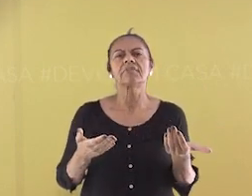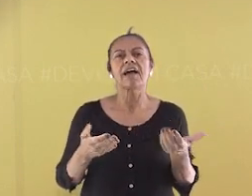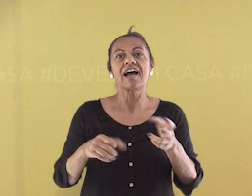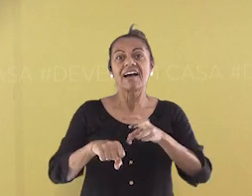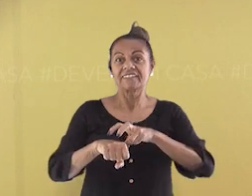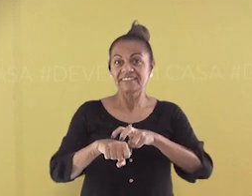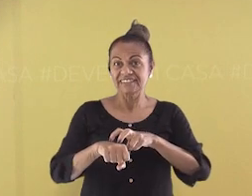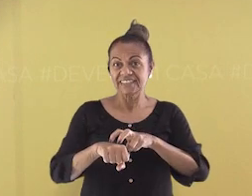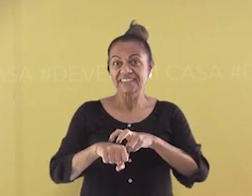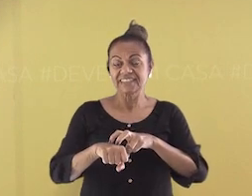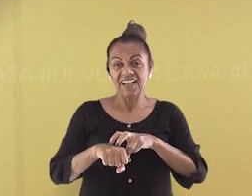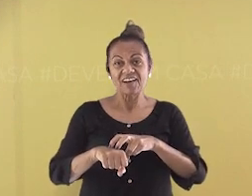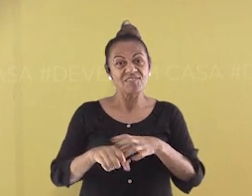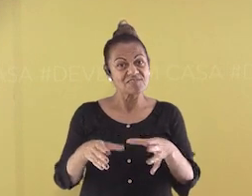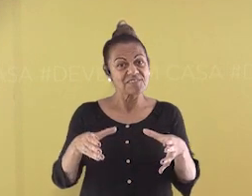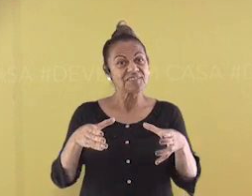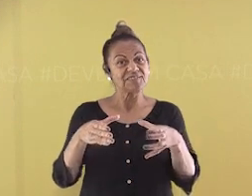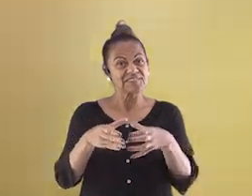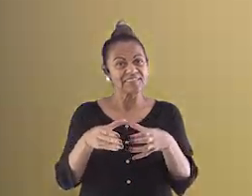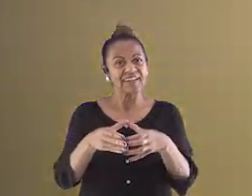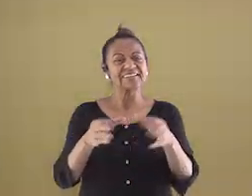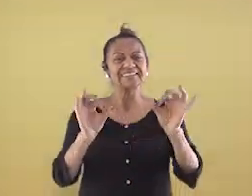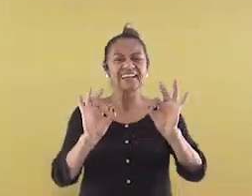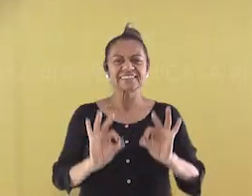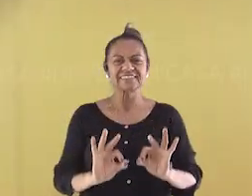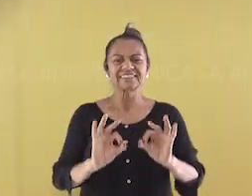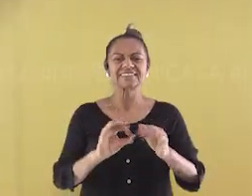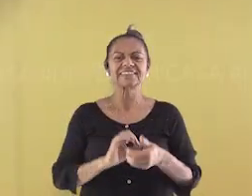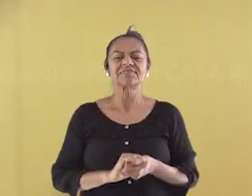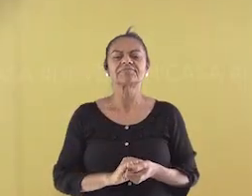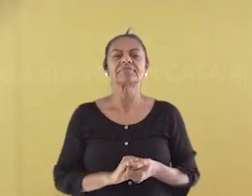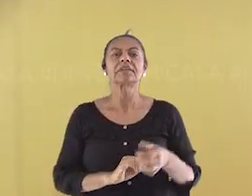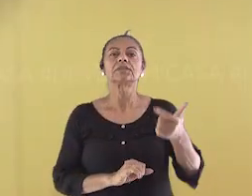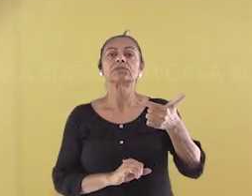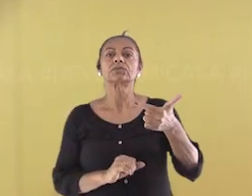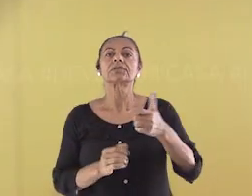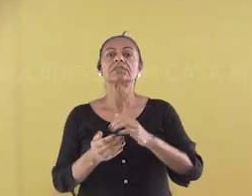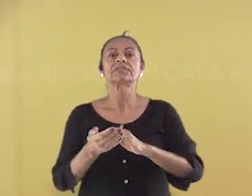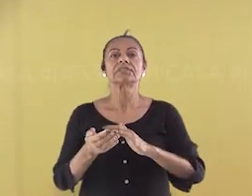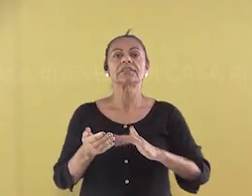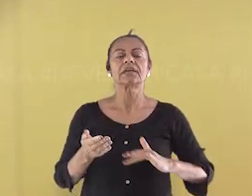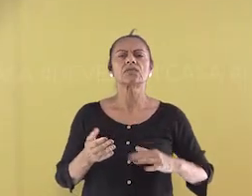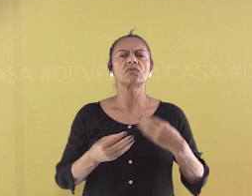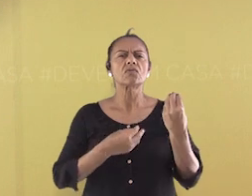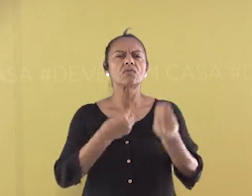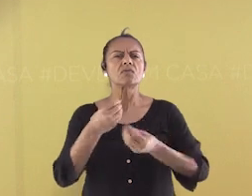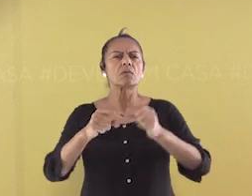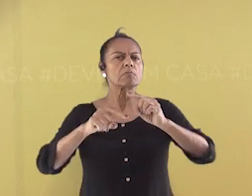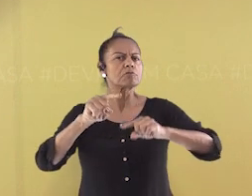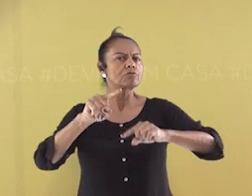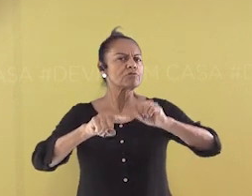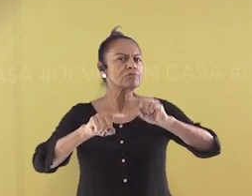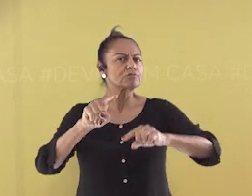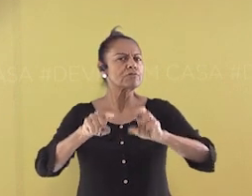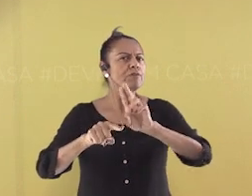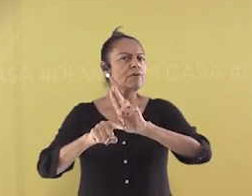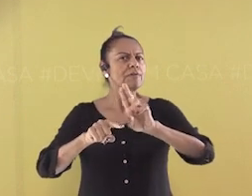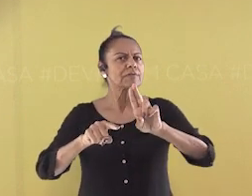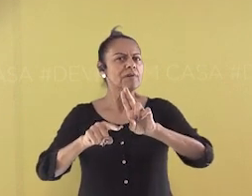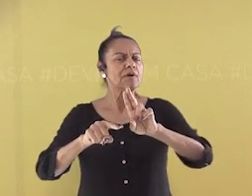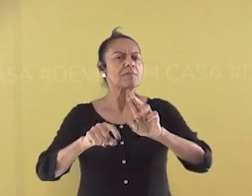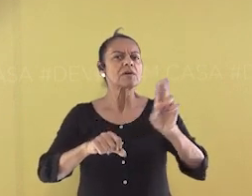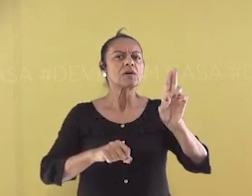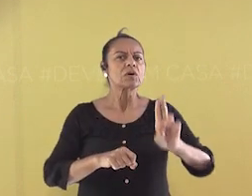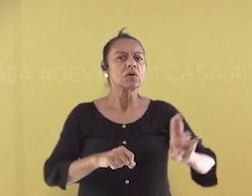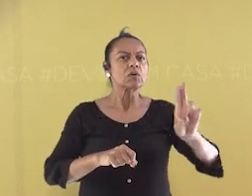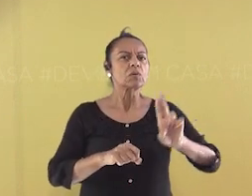Vegetal? Acertaram! Parabéns, pessoal! Segunda atividade. Como se chama o produto químico usado